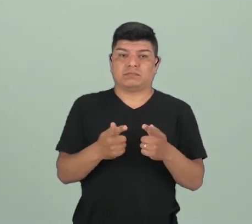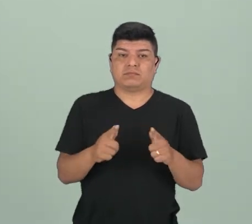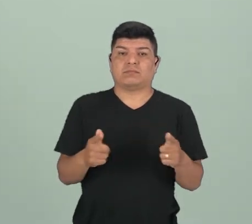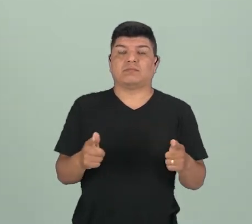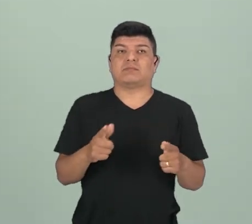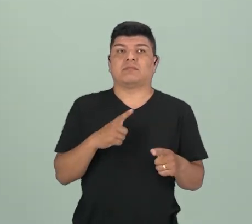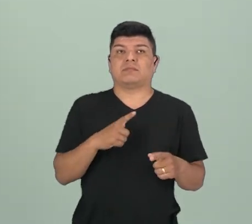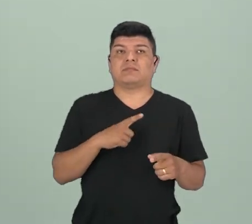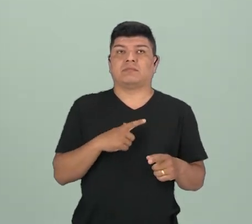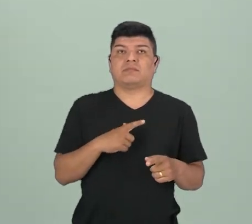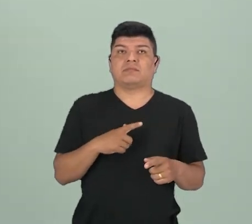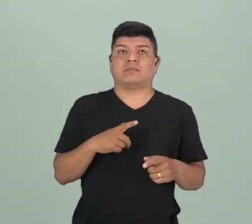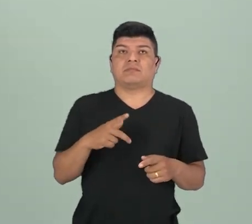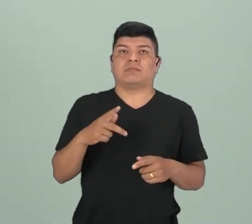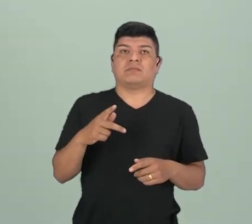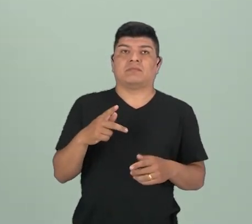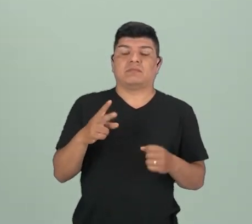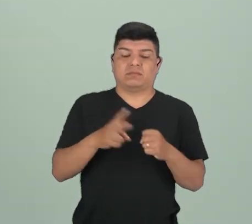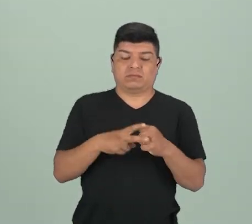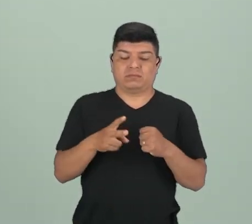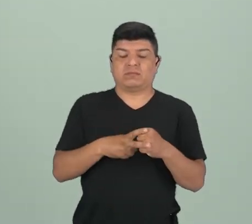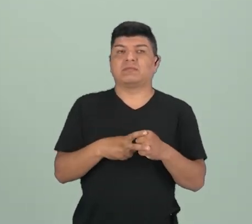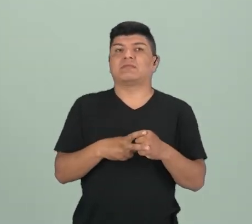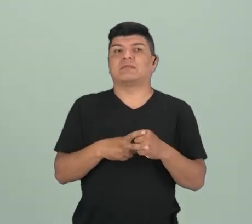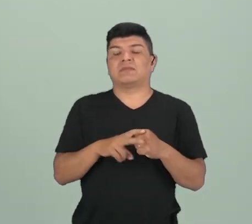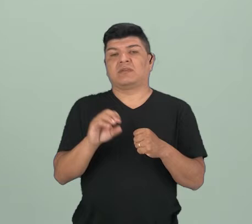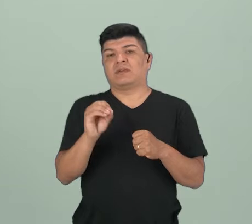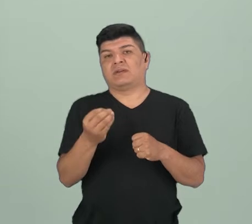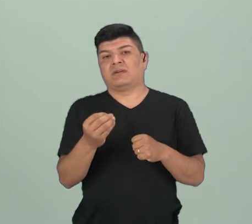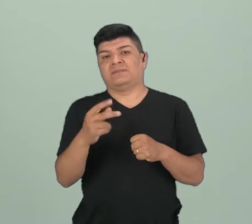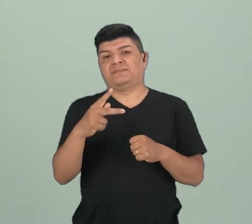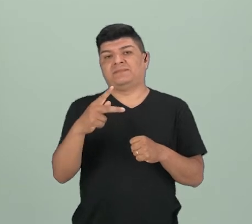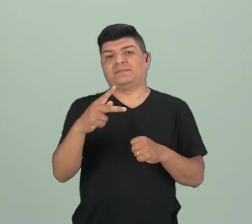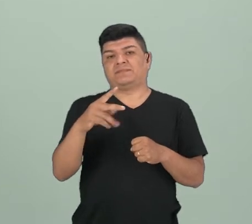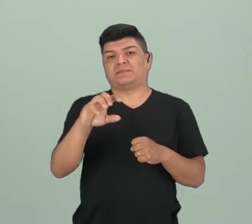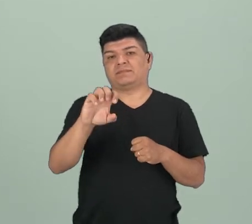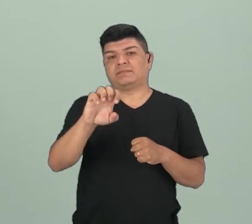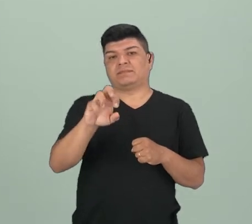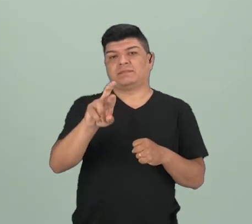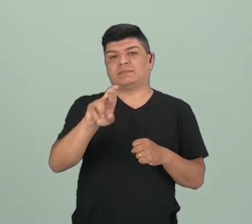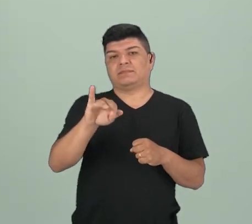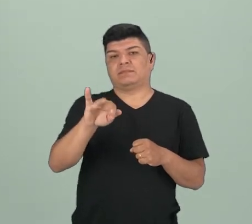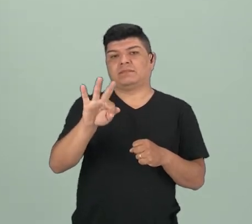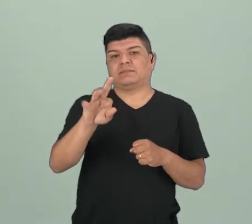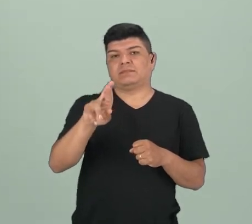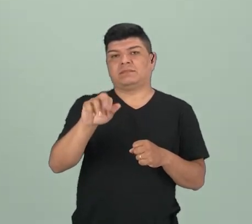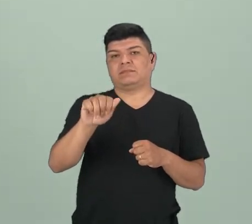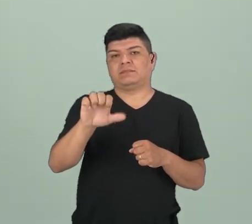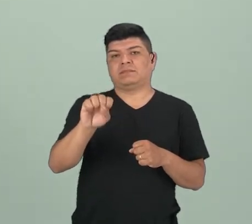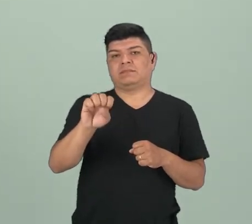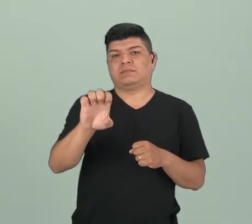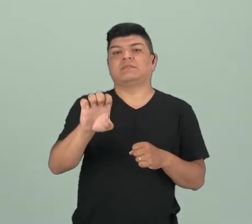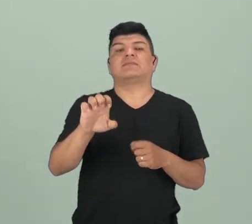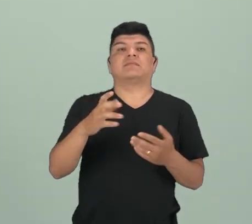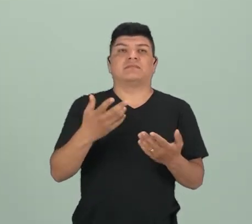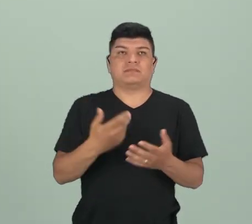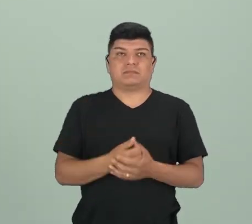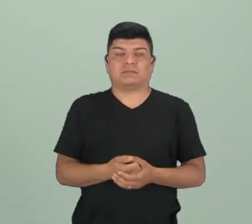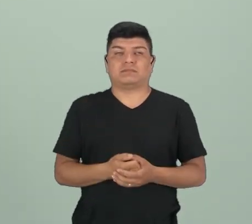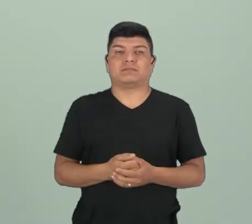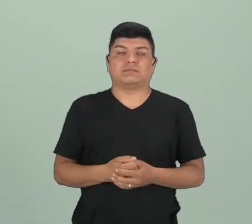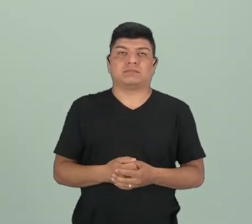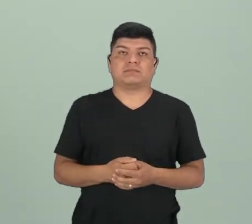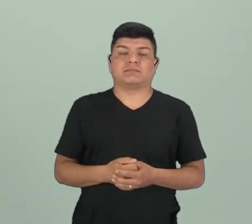falo de perífrase e eu falo de verbo, tá? Verbo no futuro, né? Futuro do pretérito, né? Pretérito do futuro, enfim, do